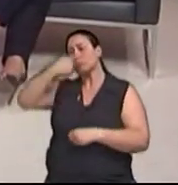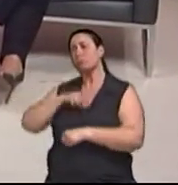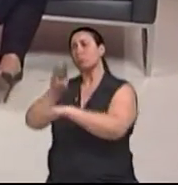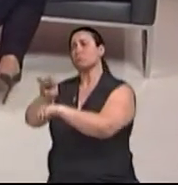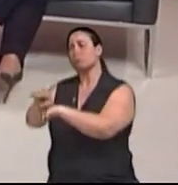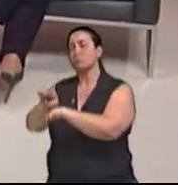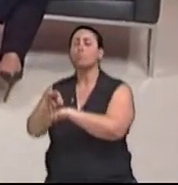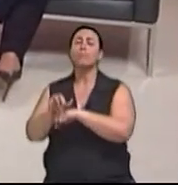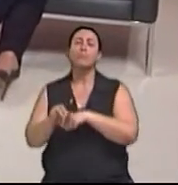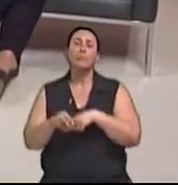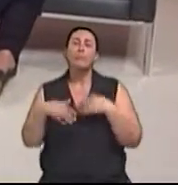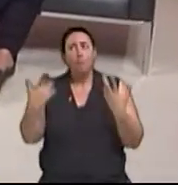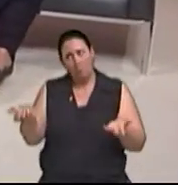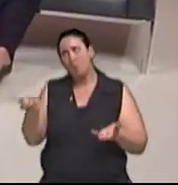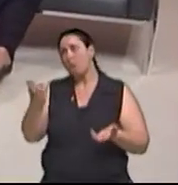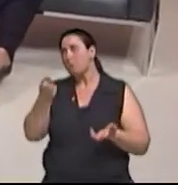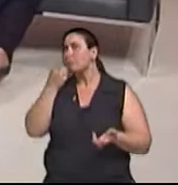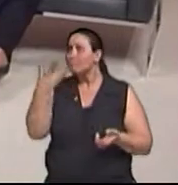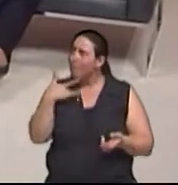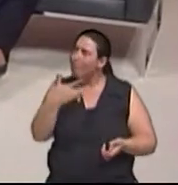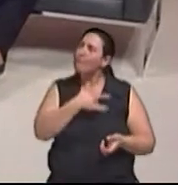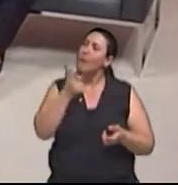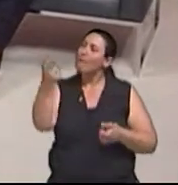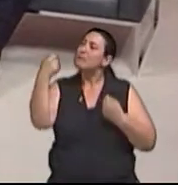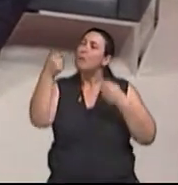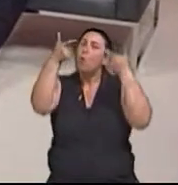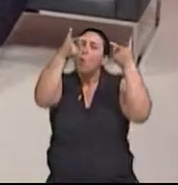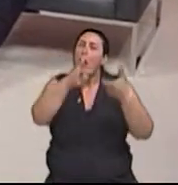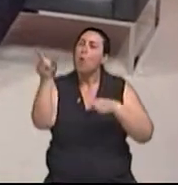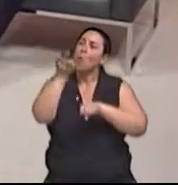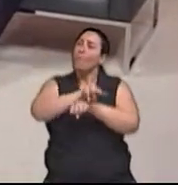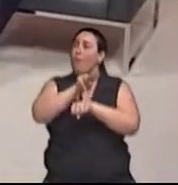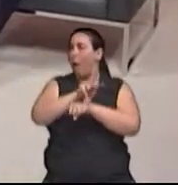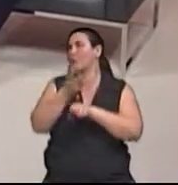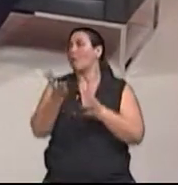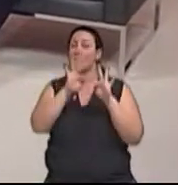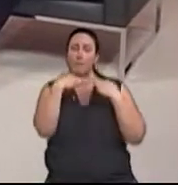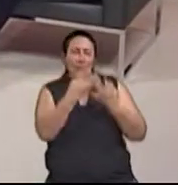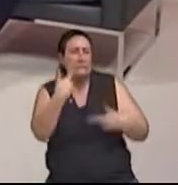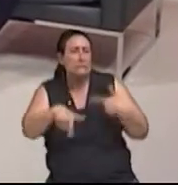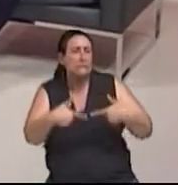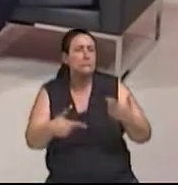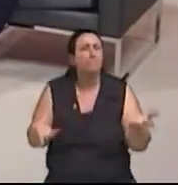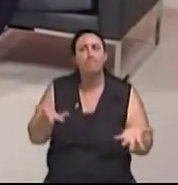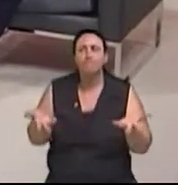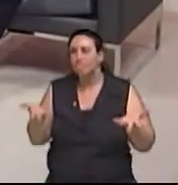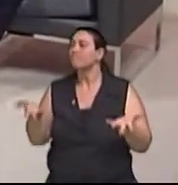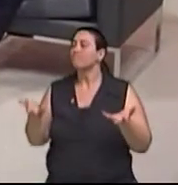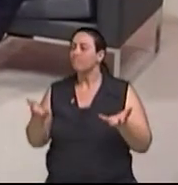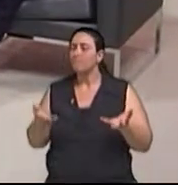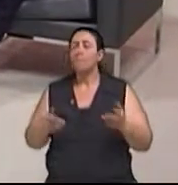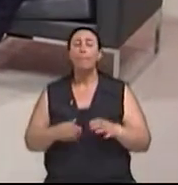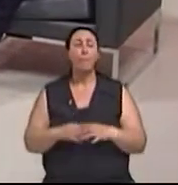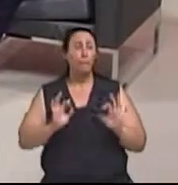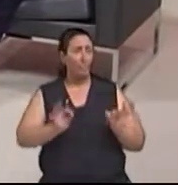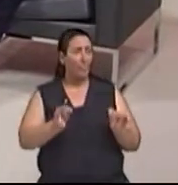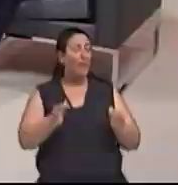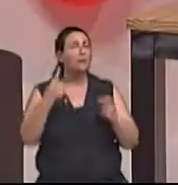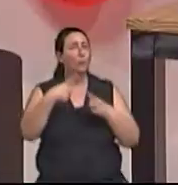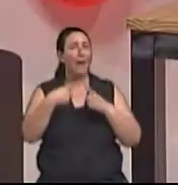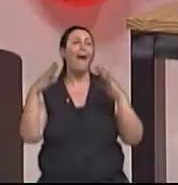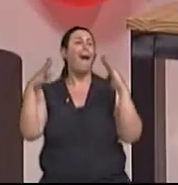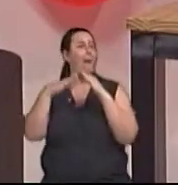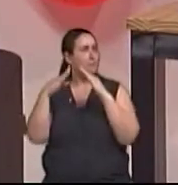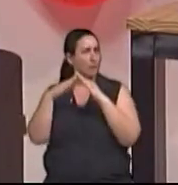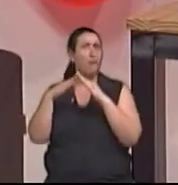e muito mais racional é estar no bem cuidado no numa casa geriátrica porque ter uma pessoa em casa para cuidar é